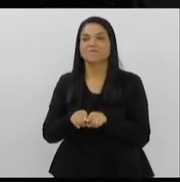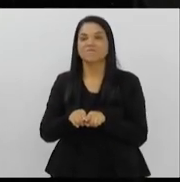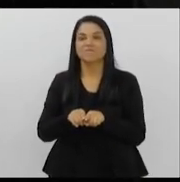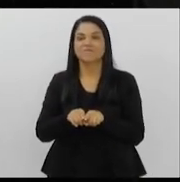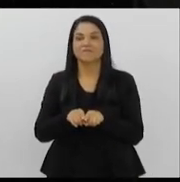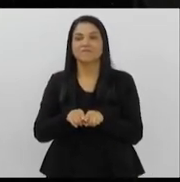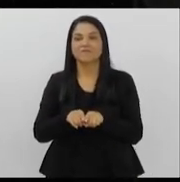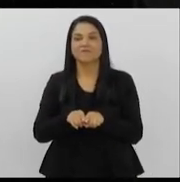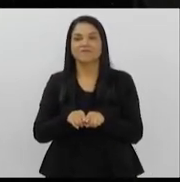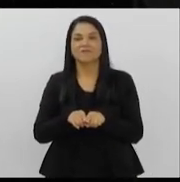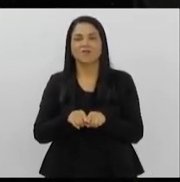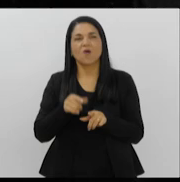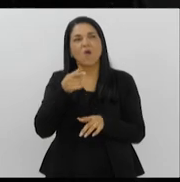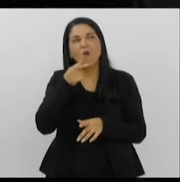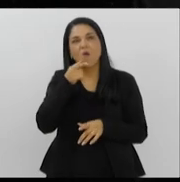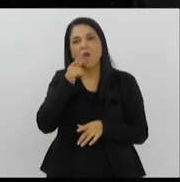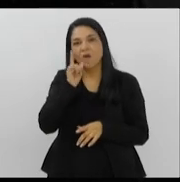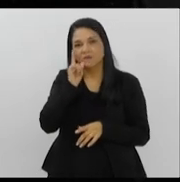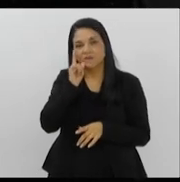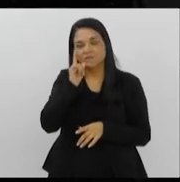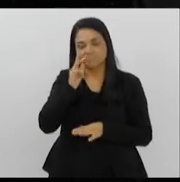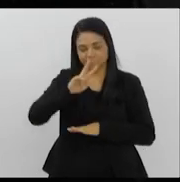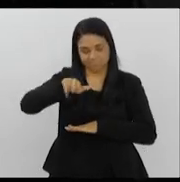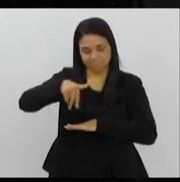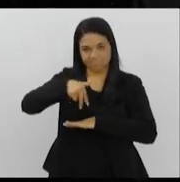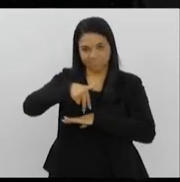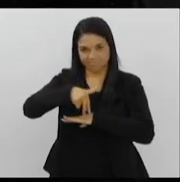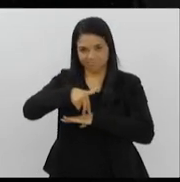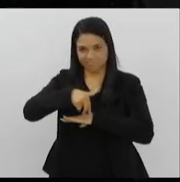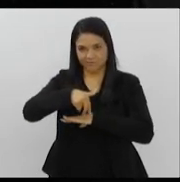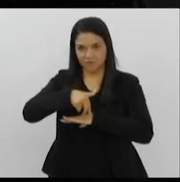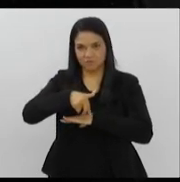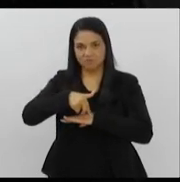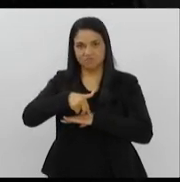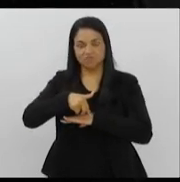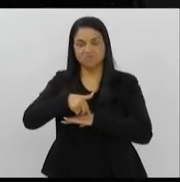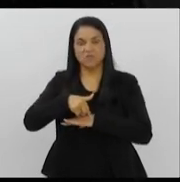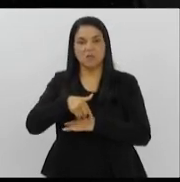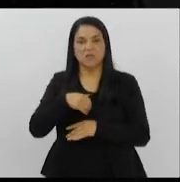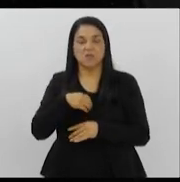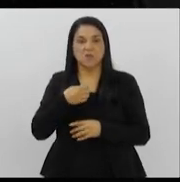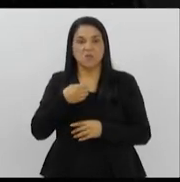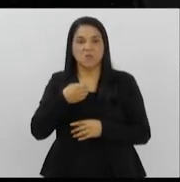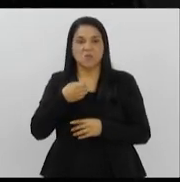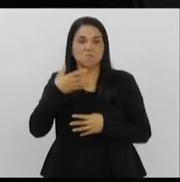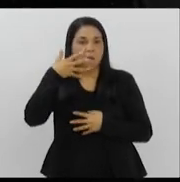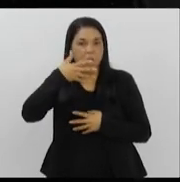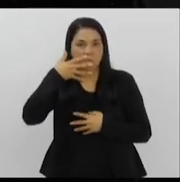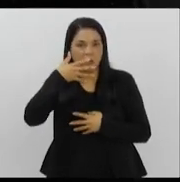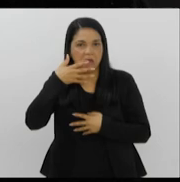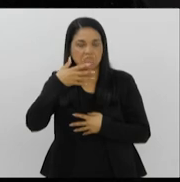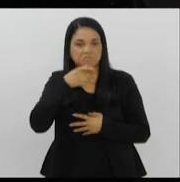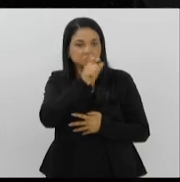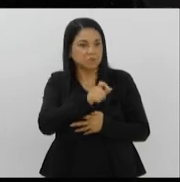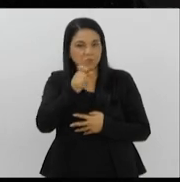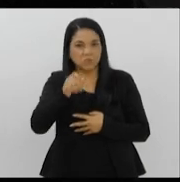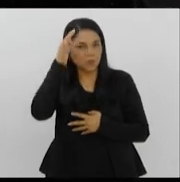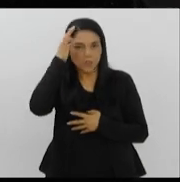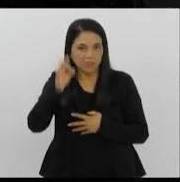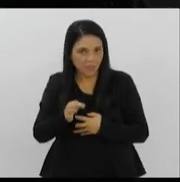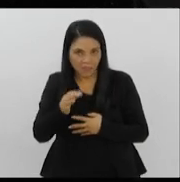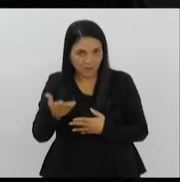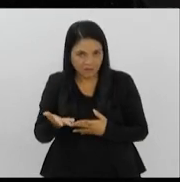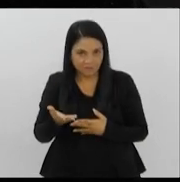falava aqui no dia de ontem, e não fui bem entendido, sobre as